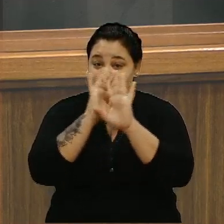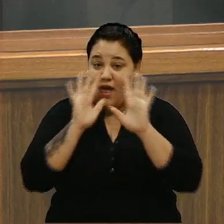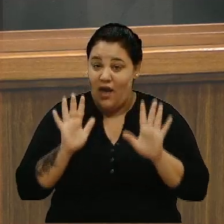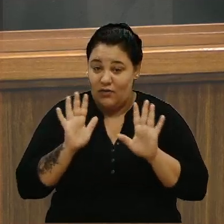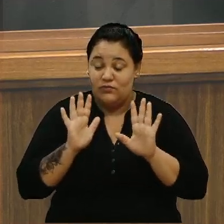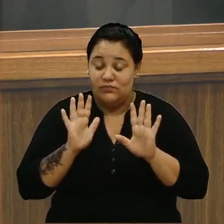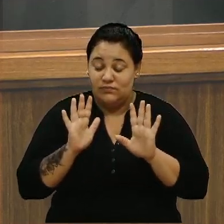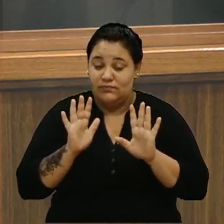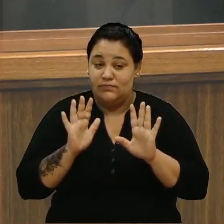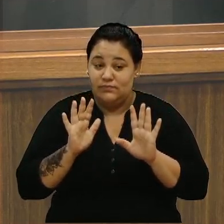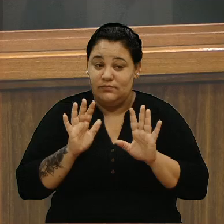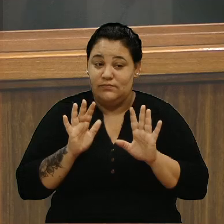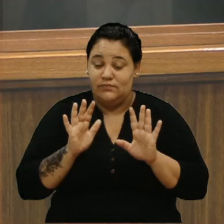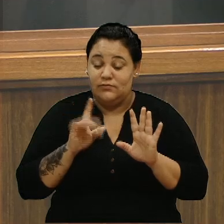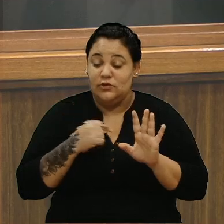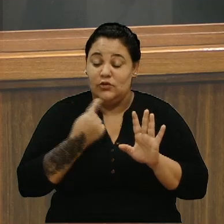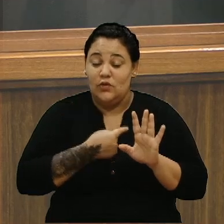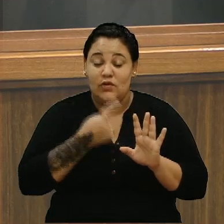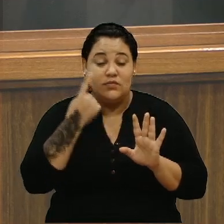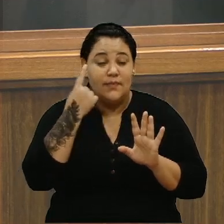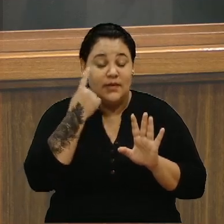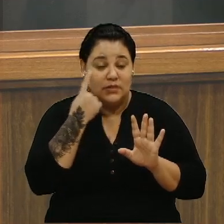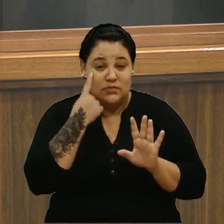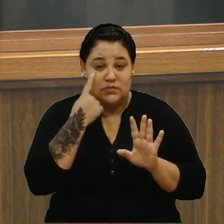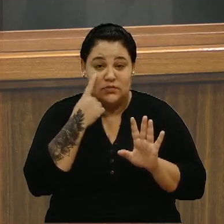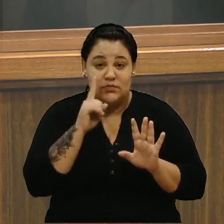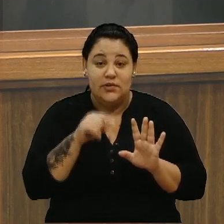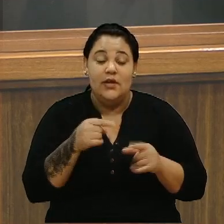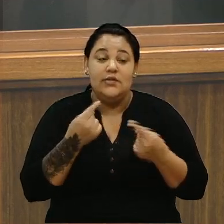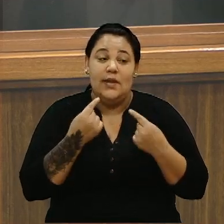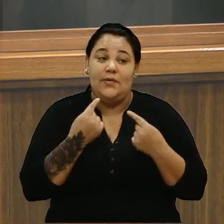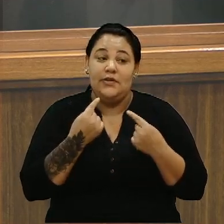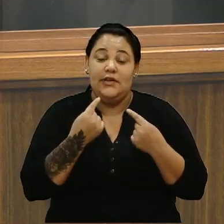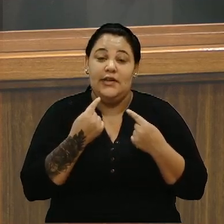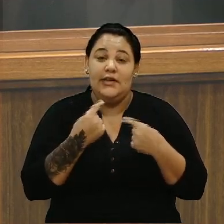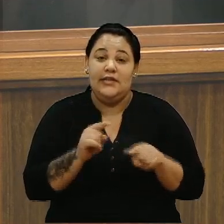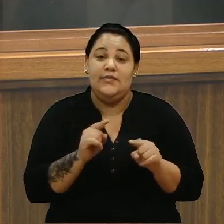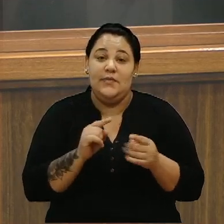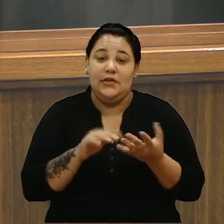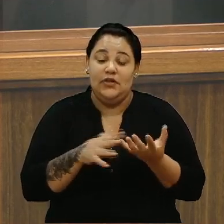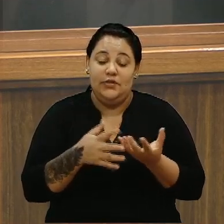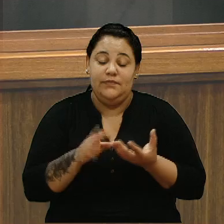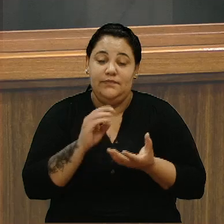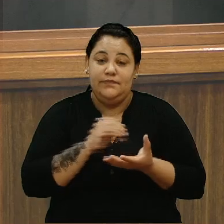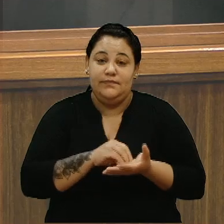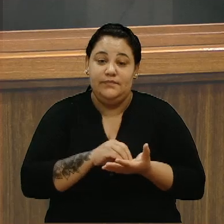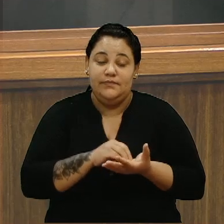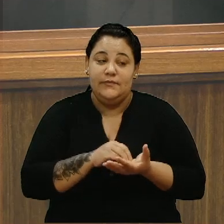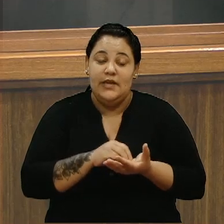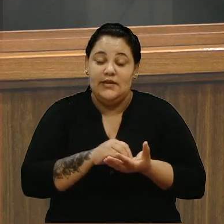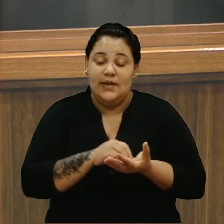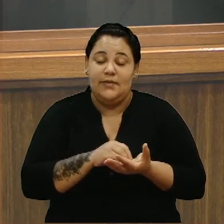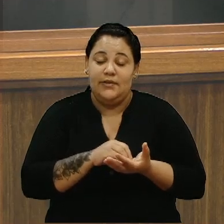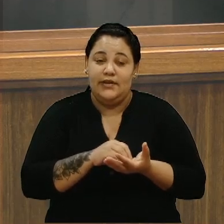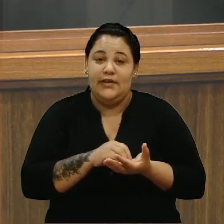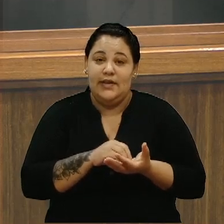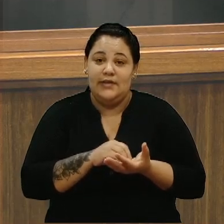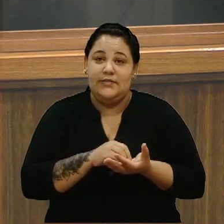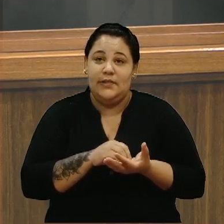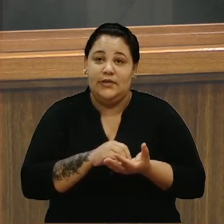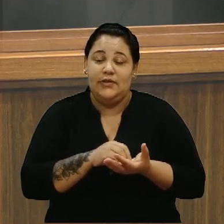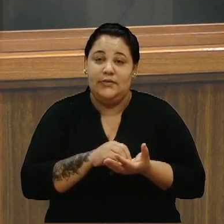forma alguma nós pensamos em criticar a Codeca enquanto uma empresa. Pelo contrário, as perguntas